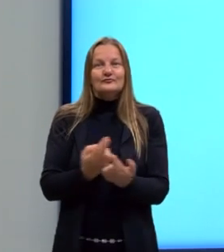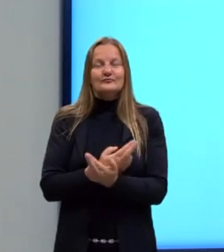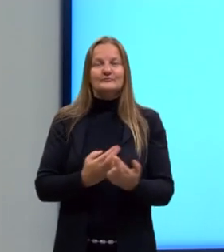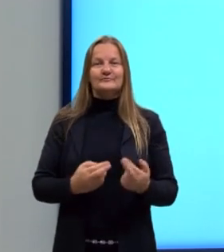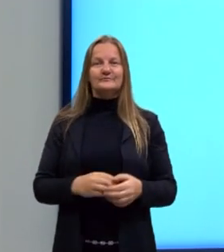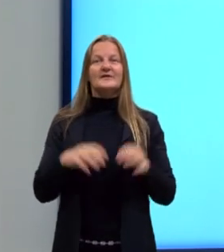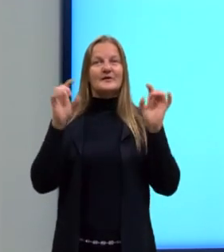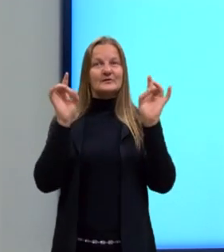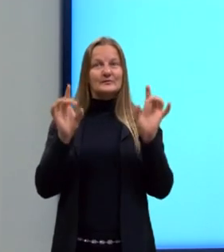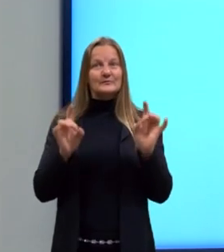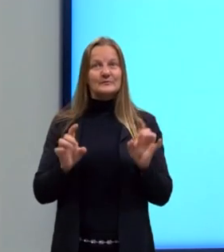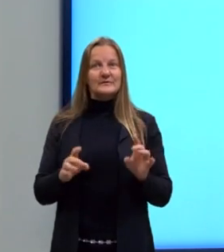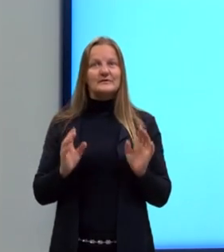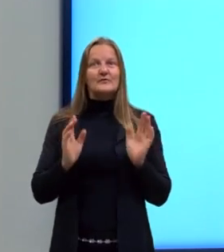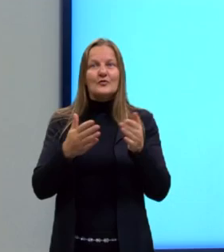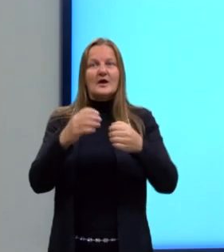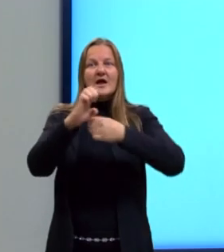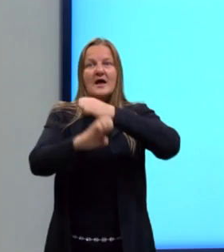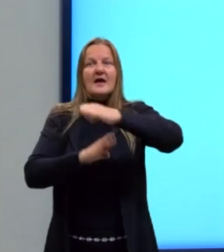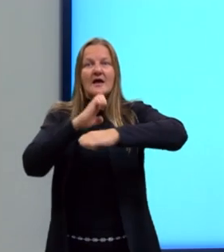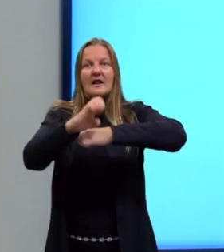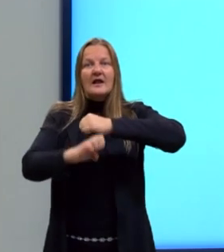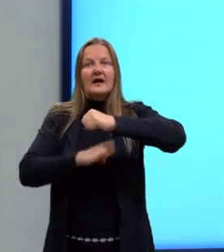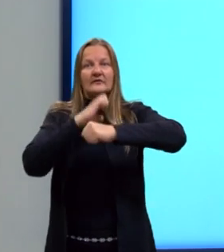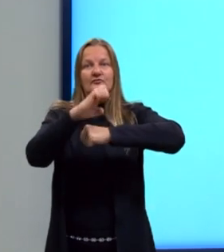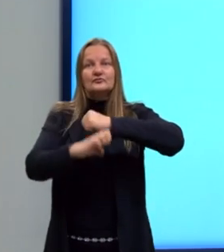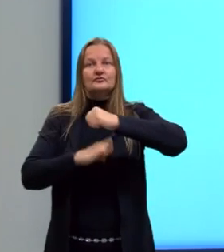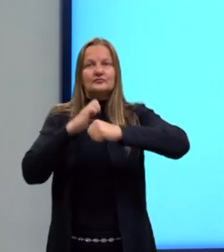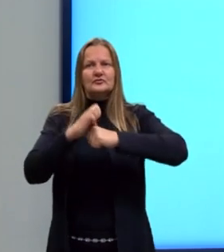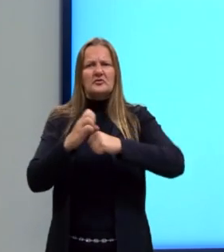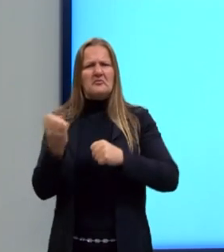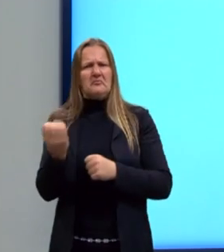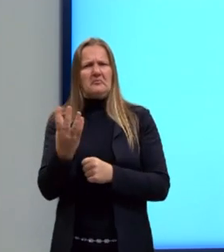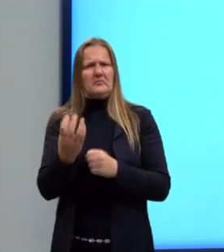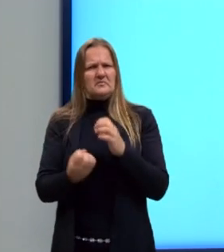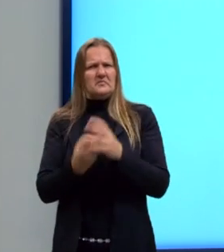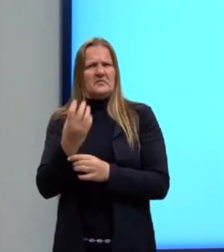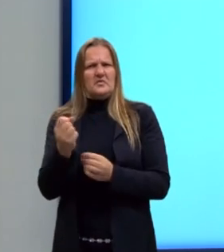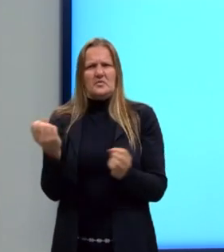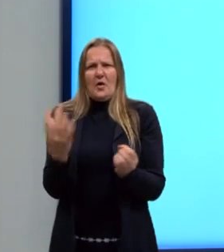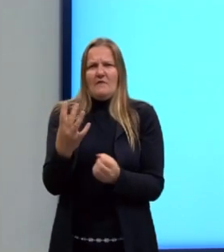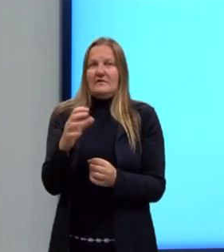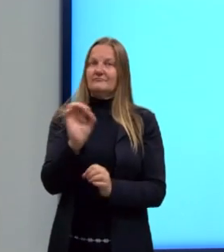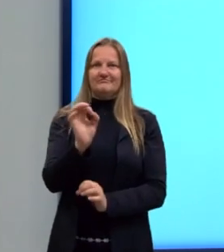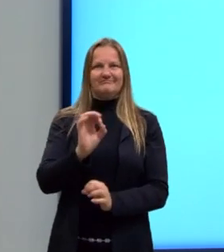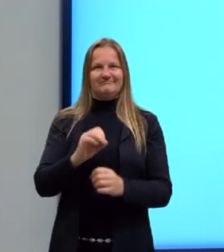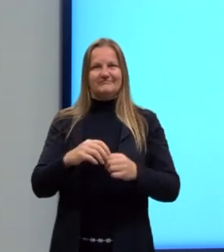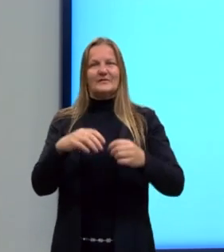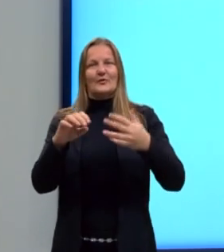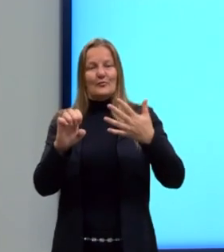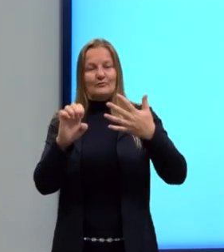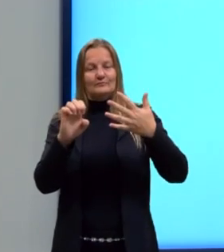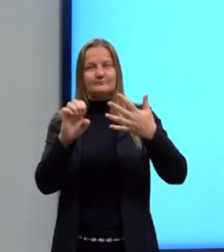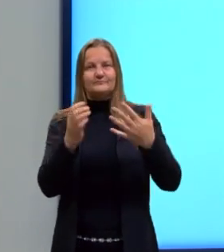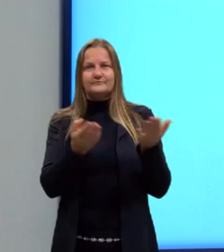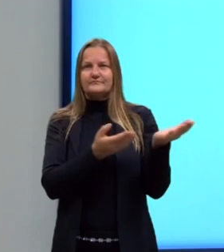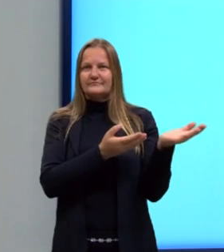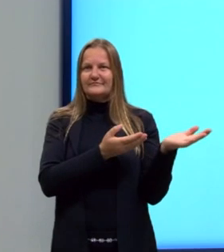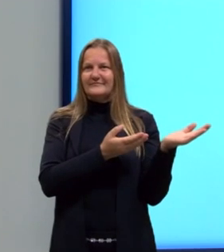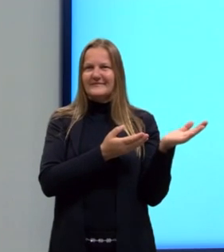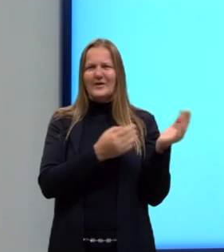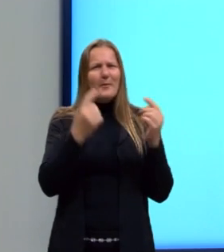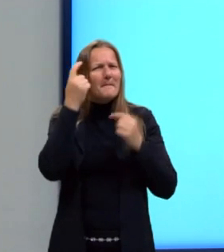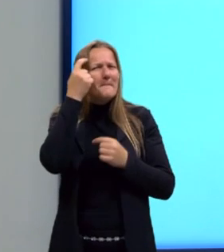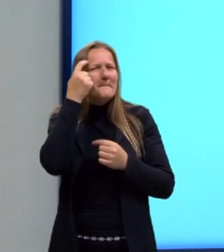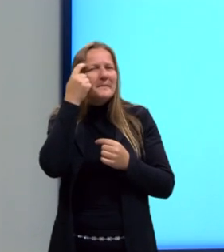tá mais específica né gente ela tá falando em elétrons é que fala criação de novas partículas Como assim né Essa aqui eu coloquei um pouco para